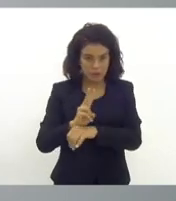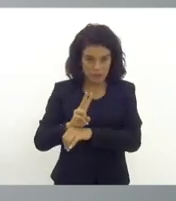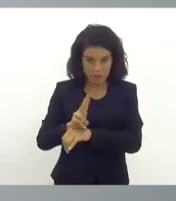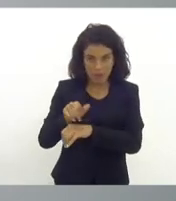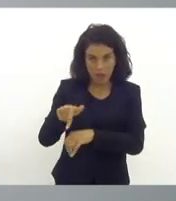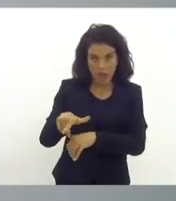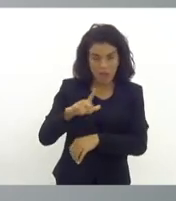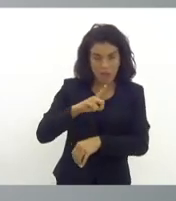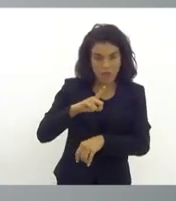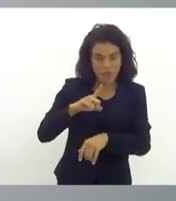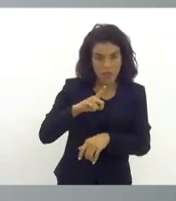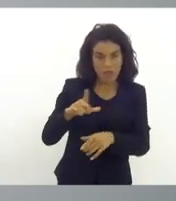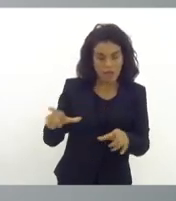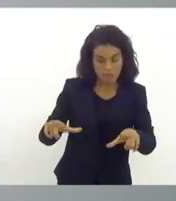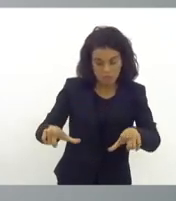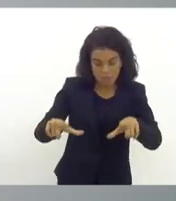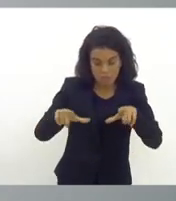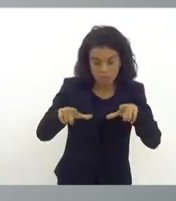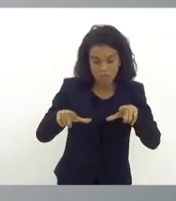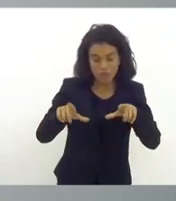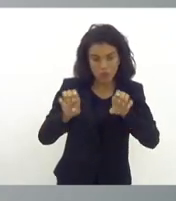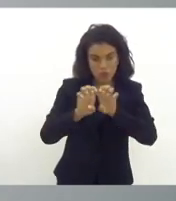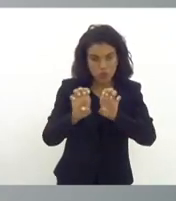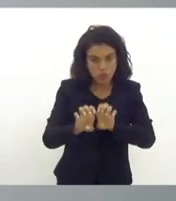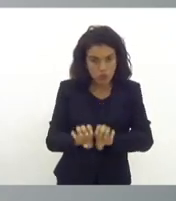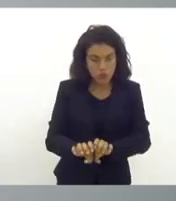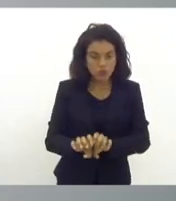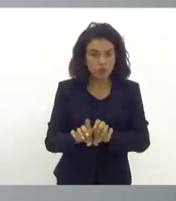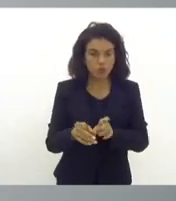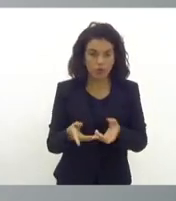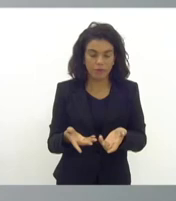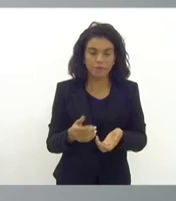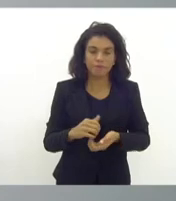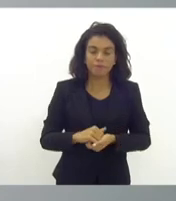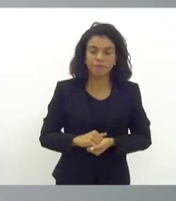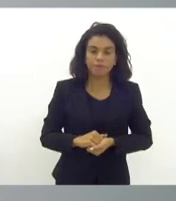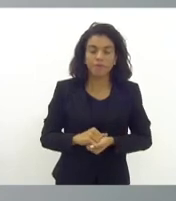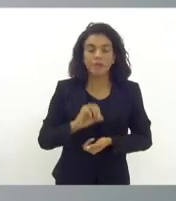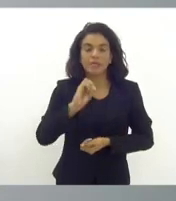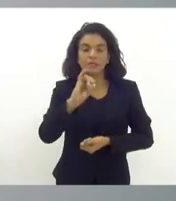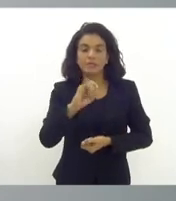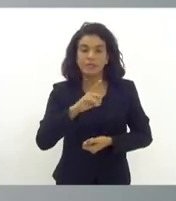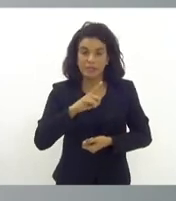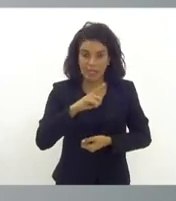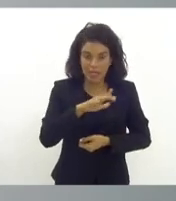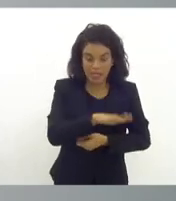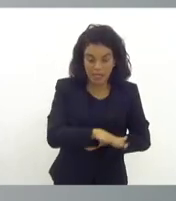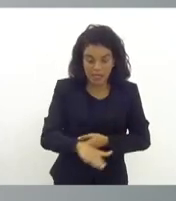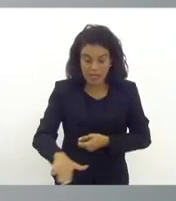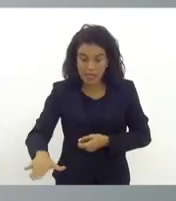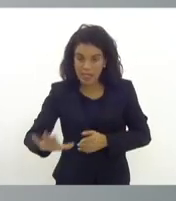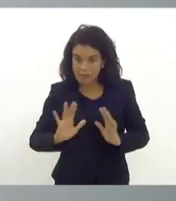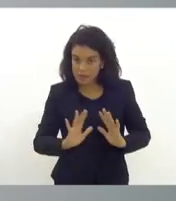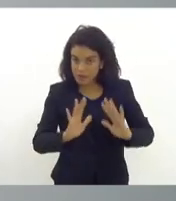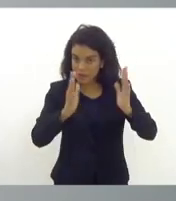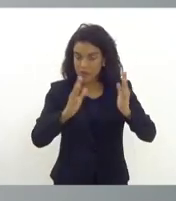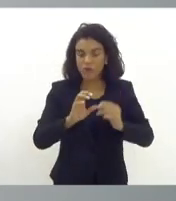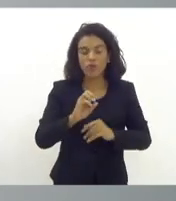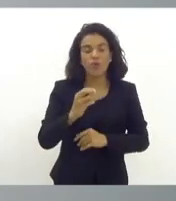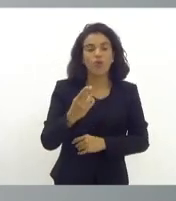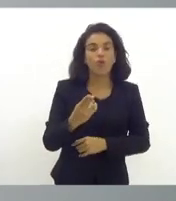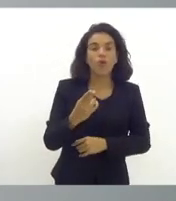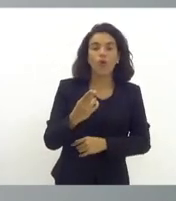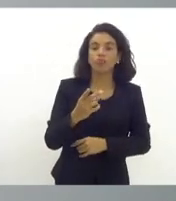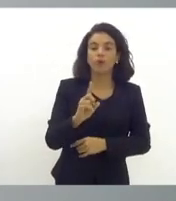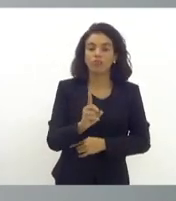se ela tem é um mínimo de estrutura no mínimo de formalidade possível se a crianças ou não no evento e se as autorizações